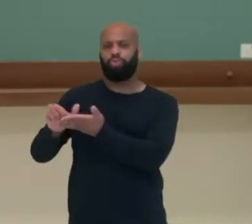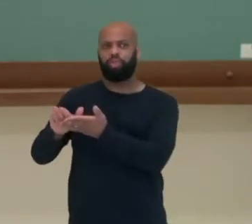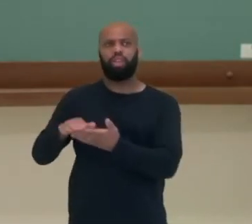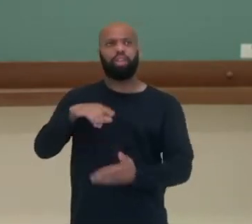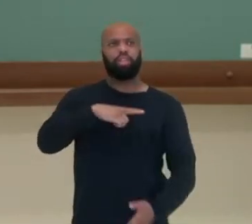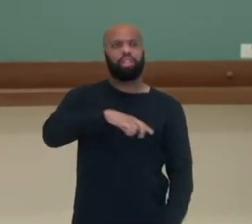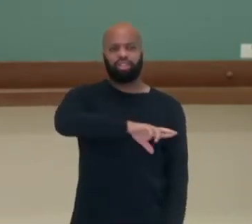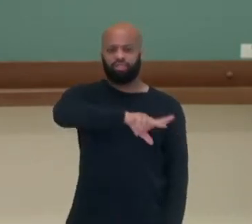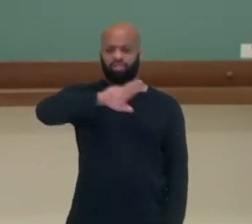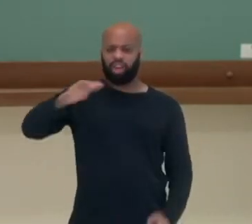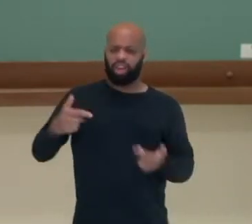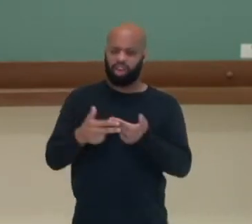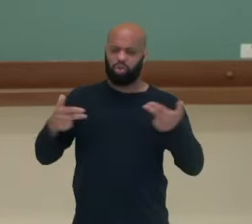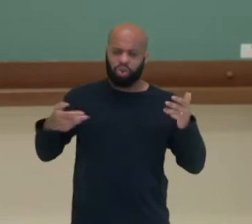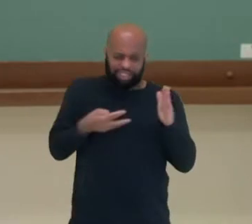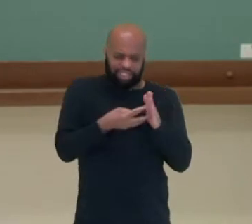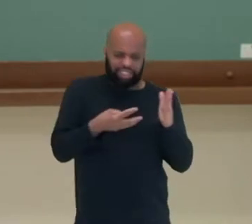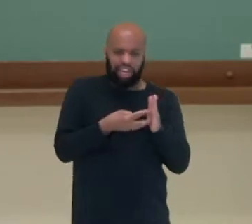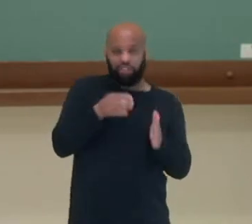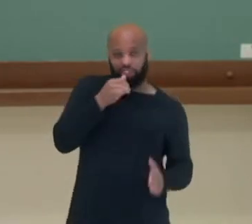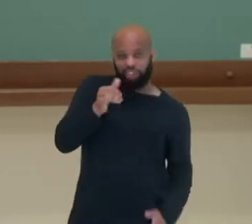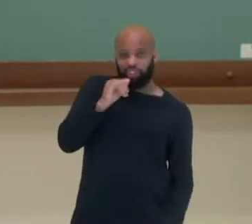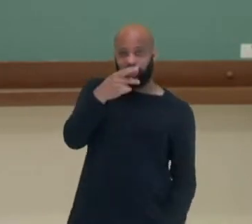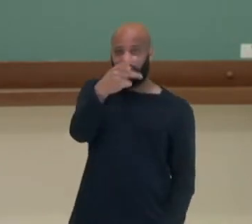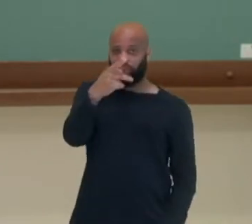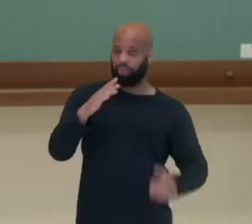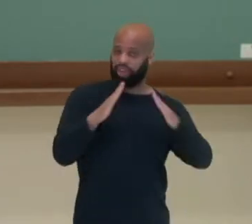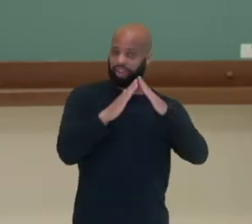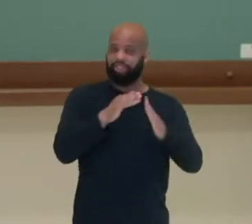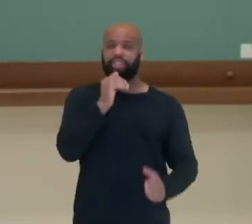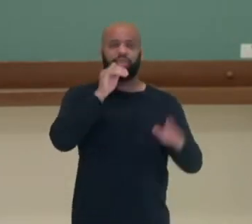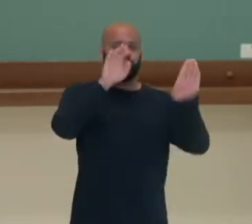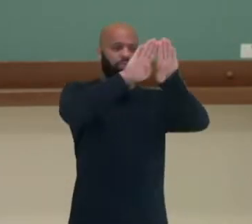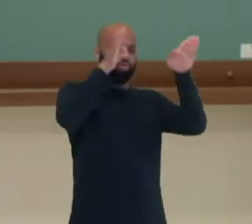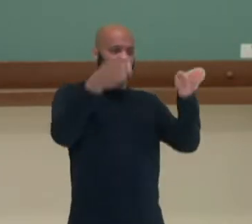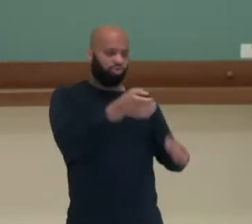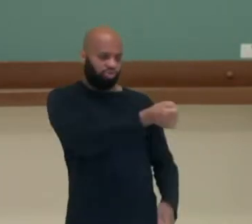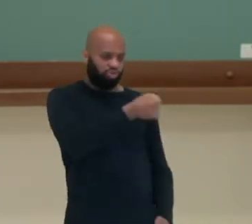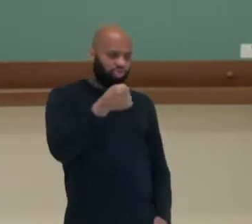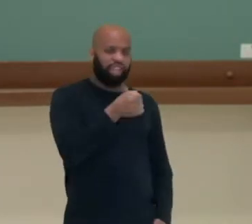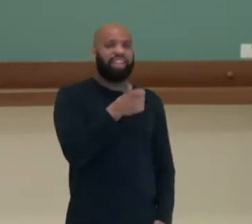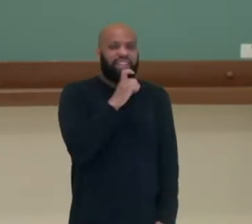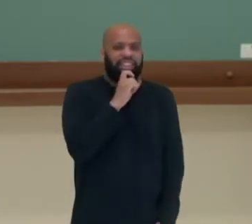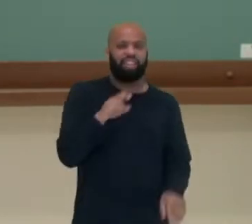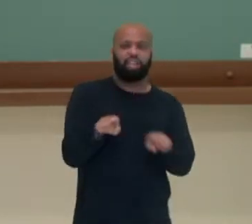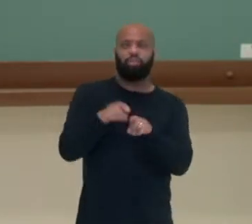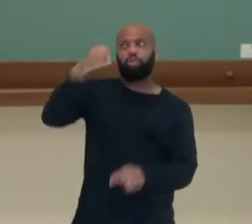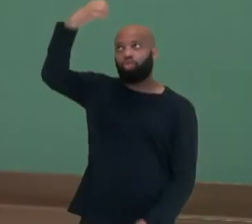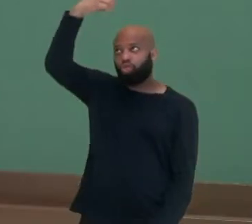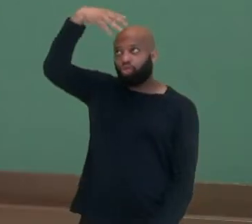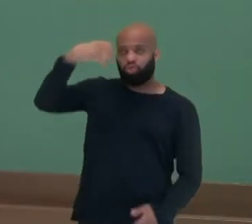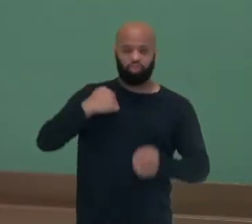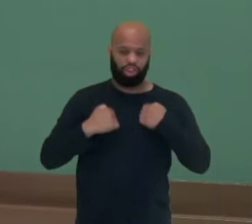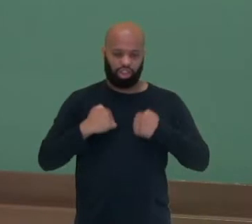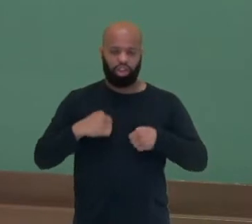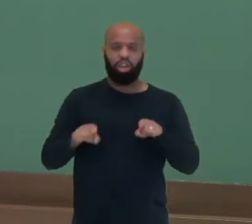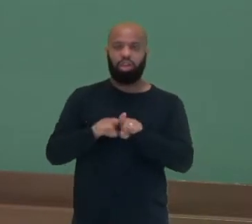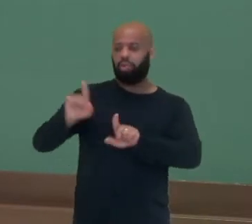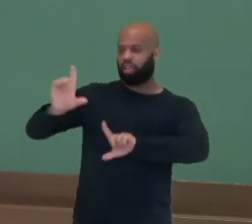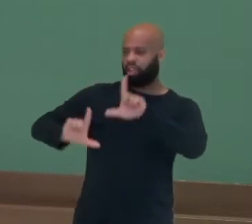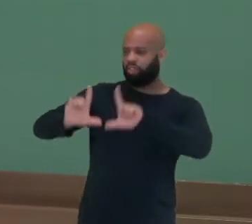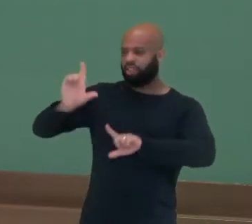muitos equipamentos ligados na sua casa? Geladeira, o chuveiro, as televisões, o